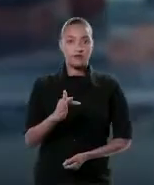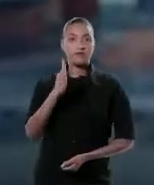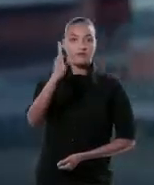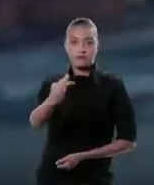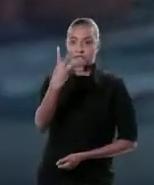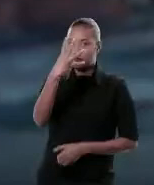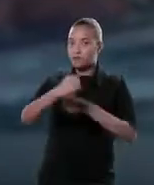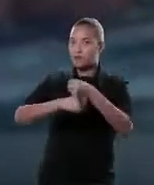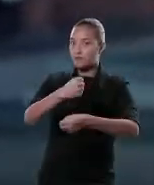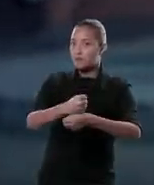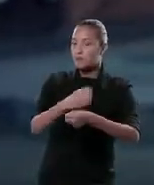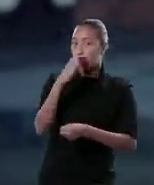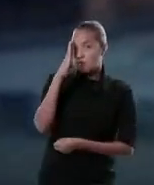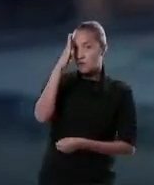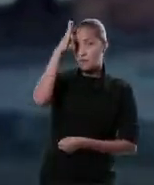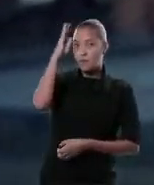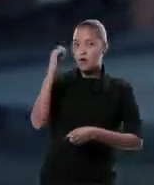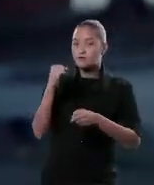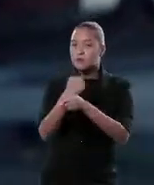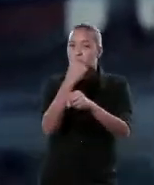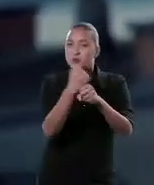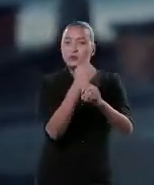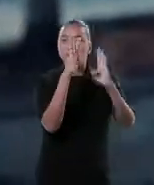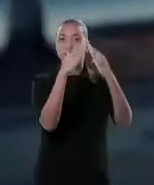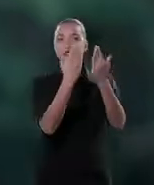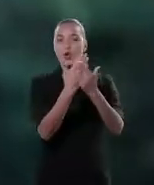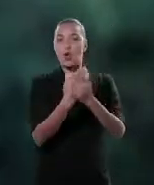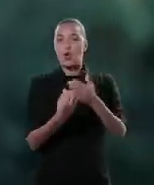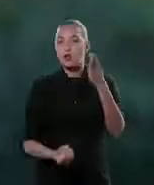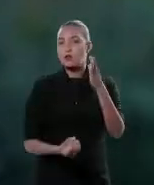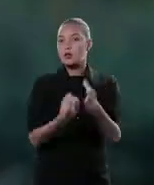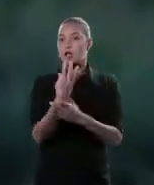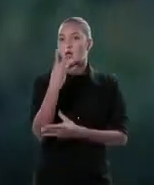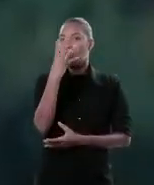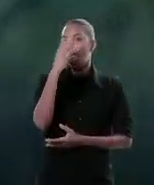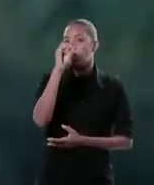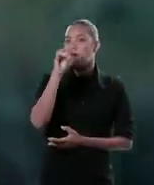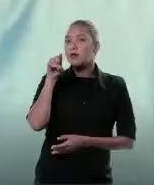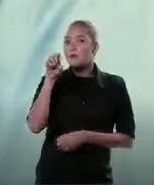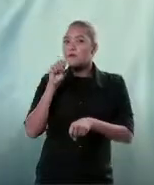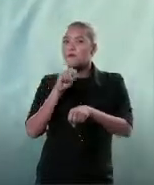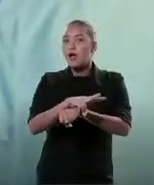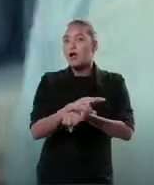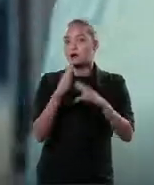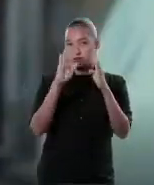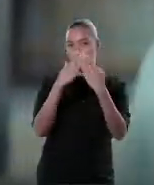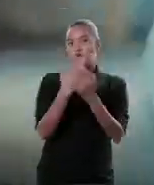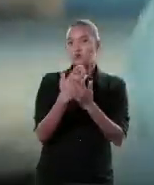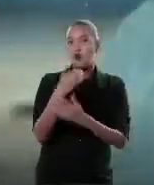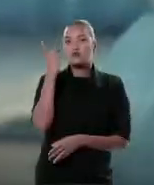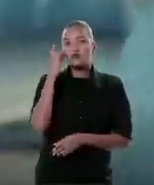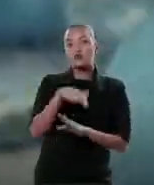Nos próximos 4 anos, Omar vai construir e transformar escolas para criar 40 mil novas vagas de educação